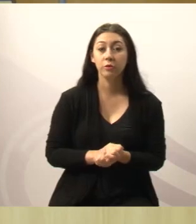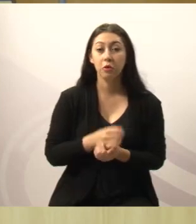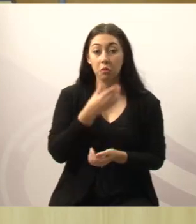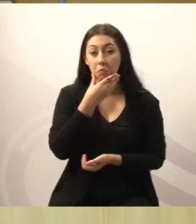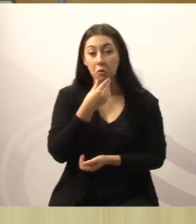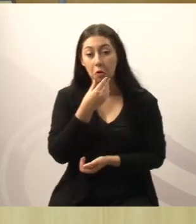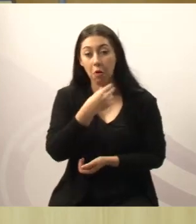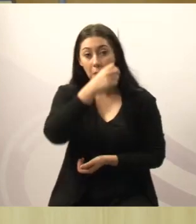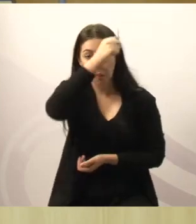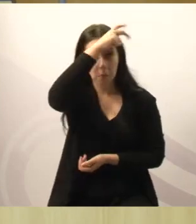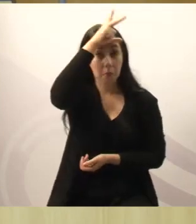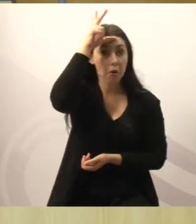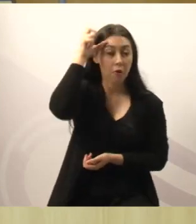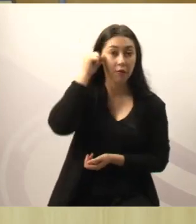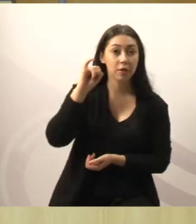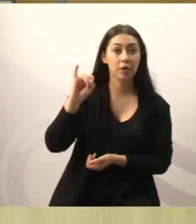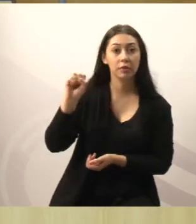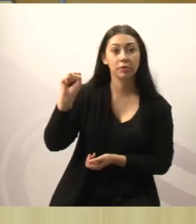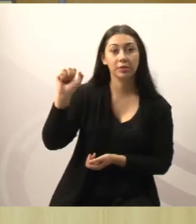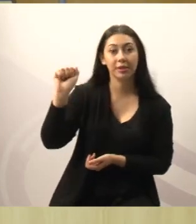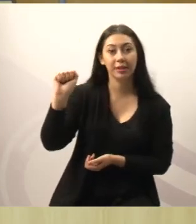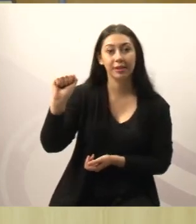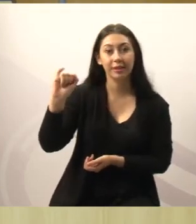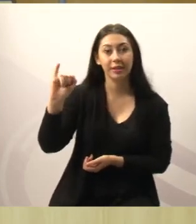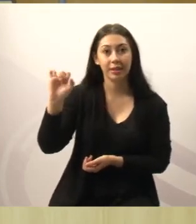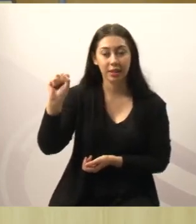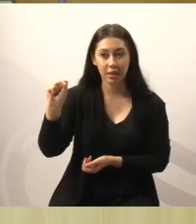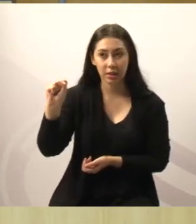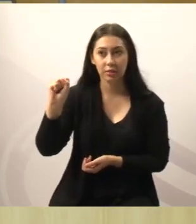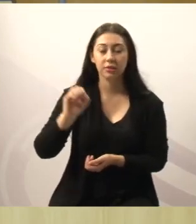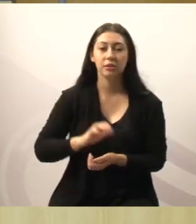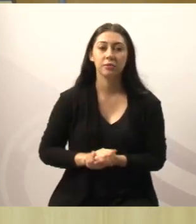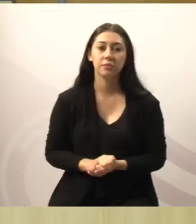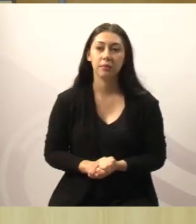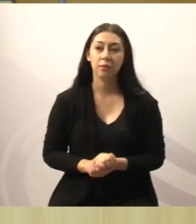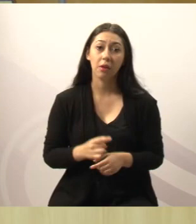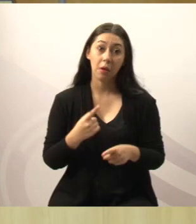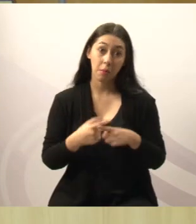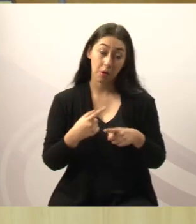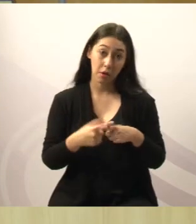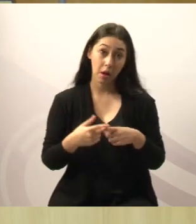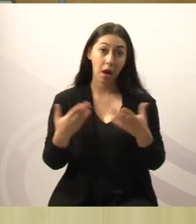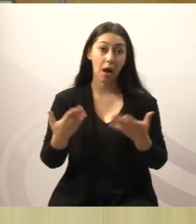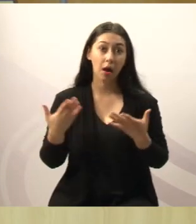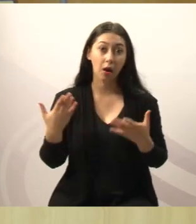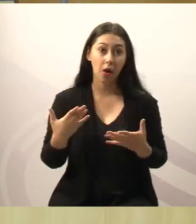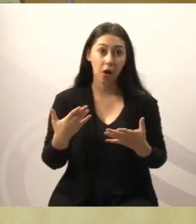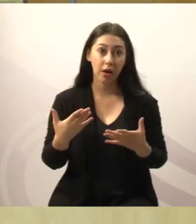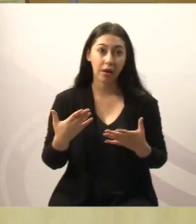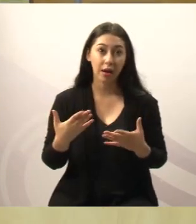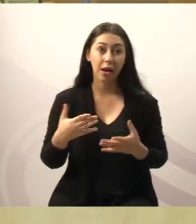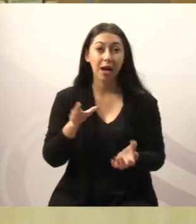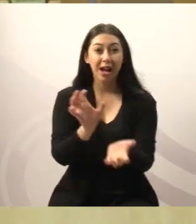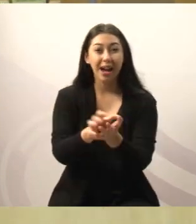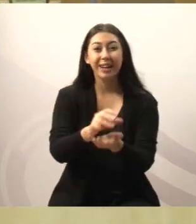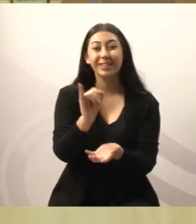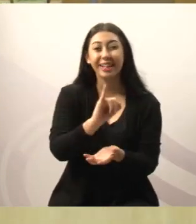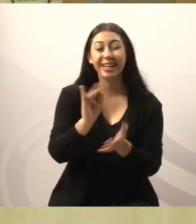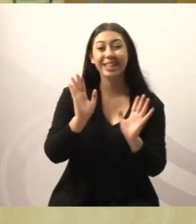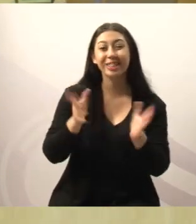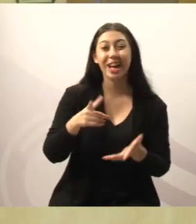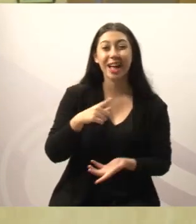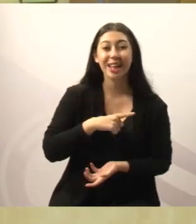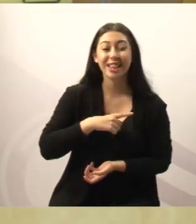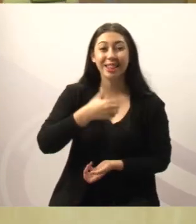municipal de Jacareí, Isaías José de Santana, em razão de a nossa cidade atingir a triste marca de 10 mortes